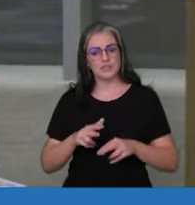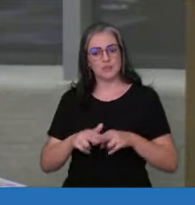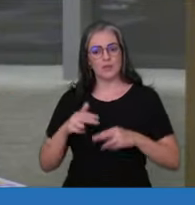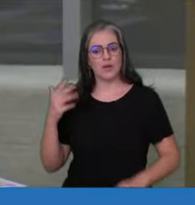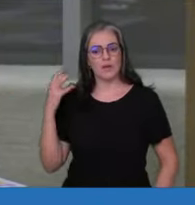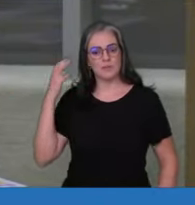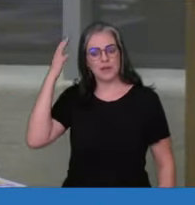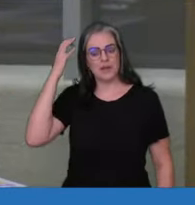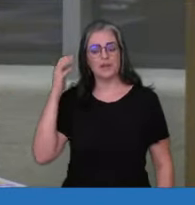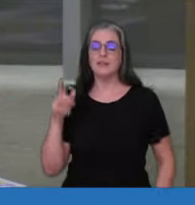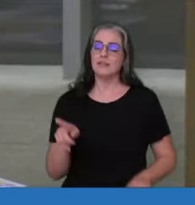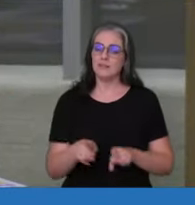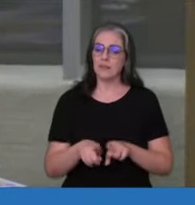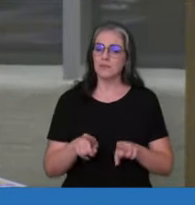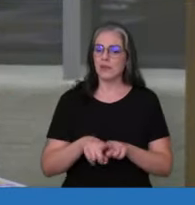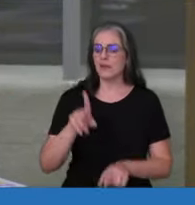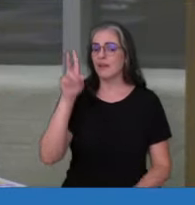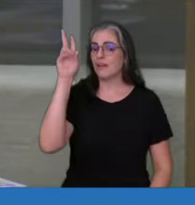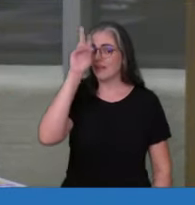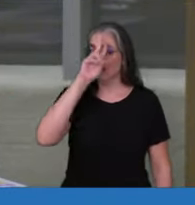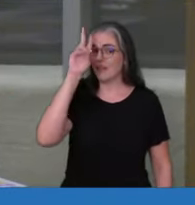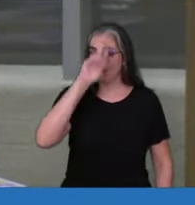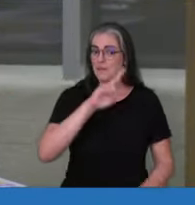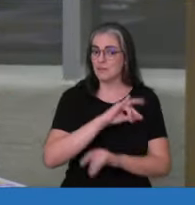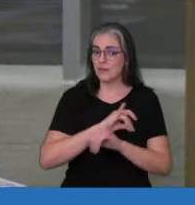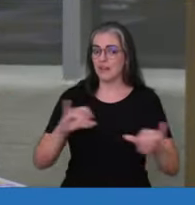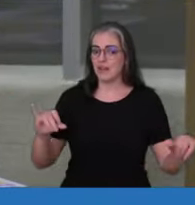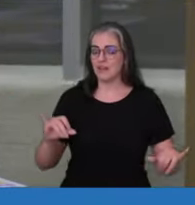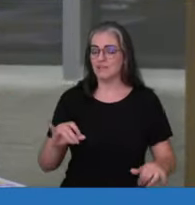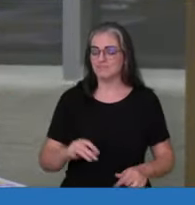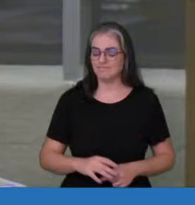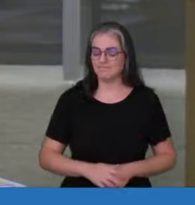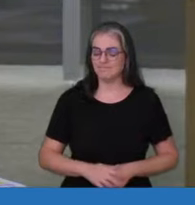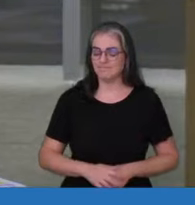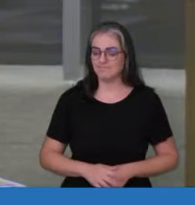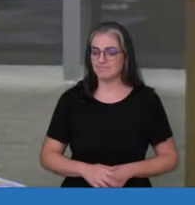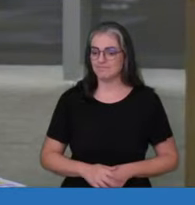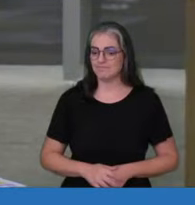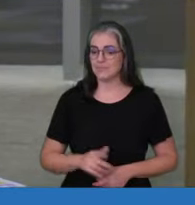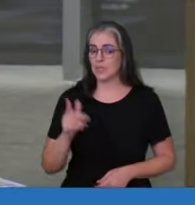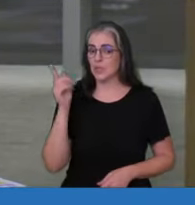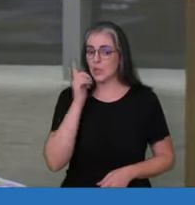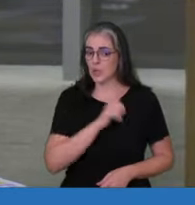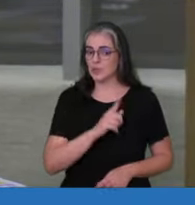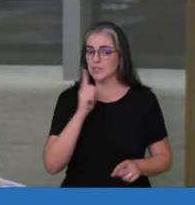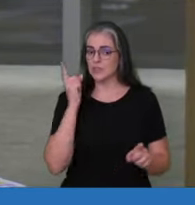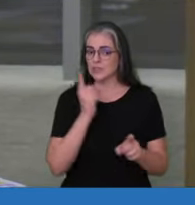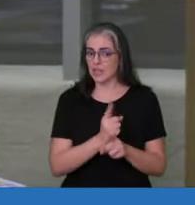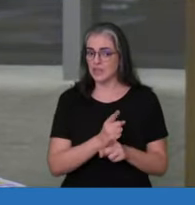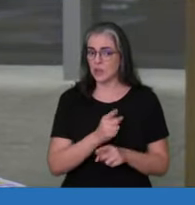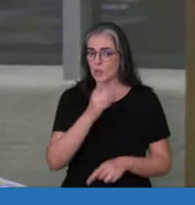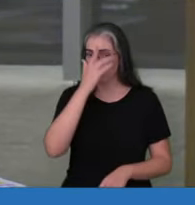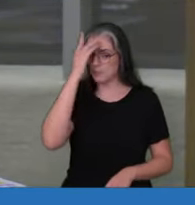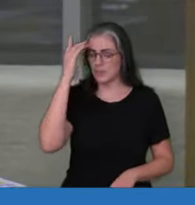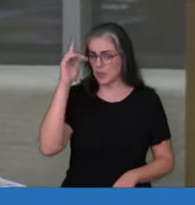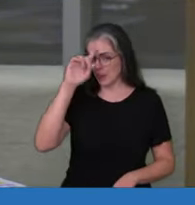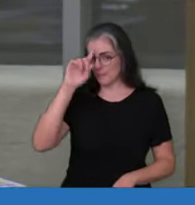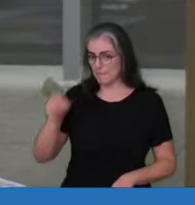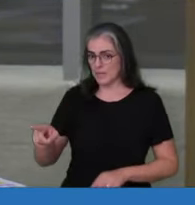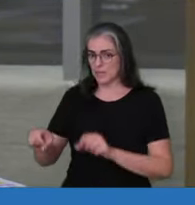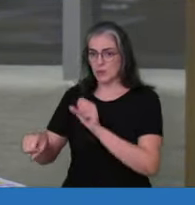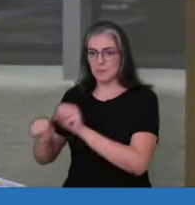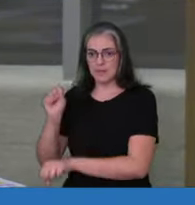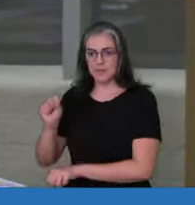para lembrar que só foi possível chegar nos mandantes porque aquele